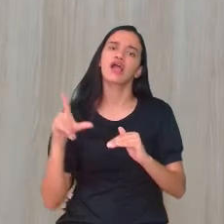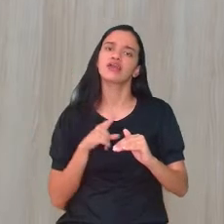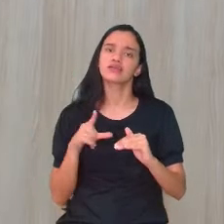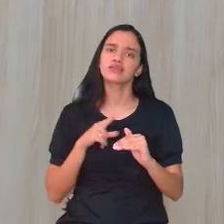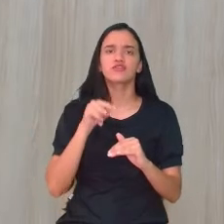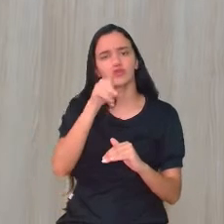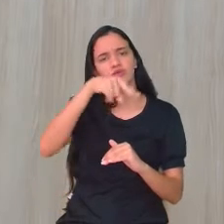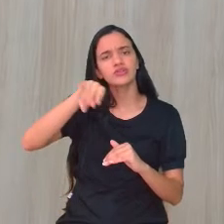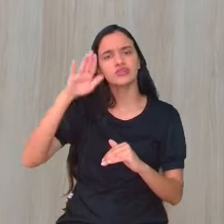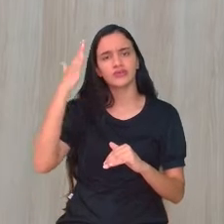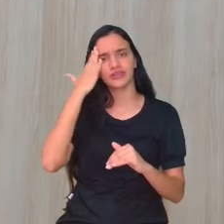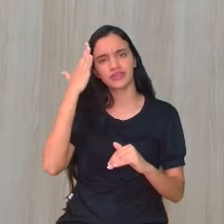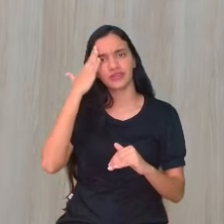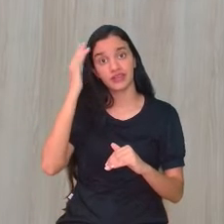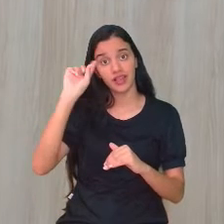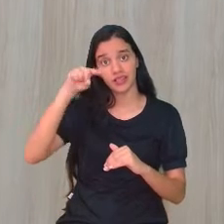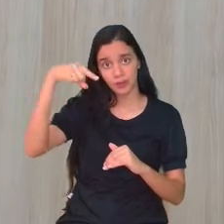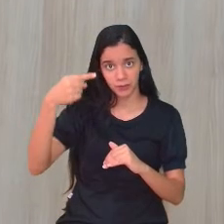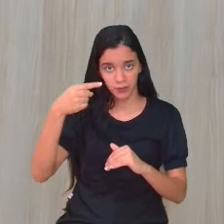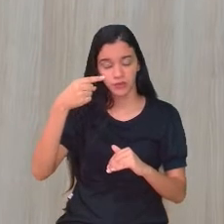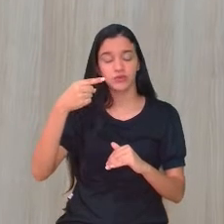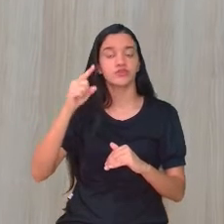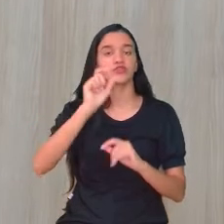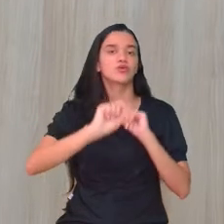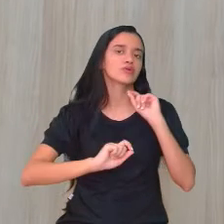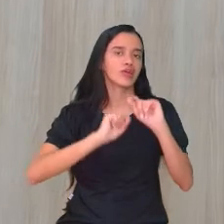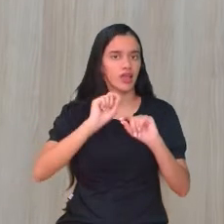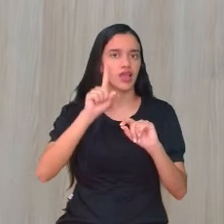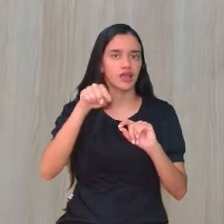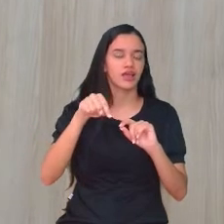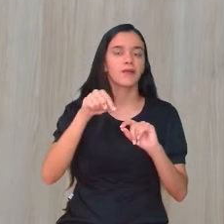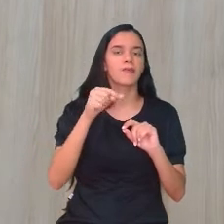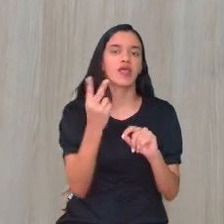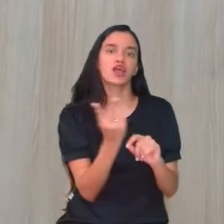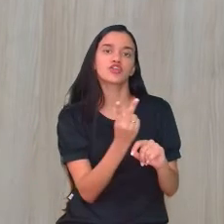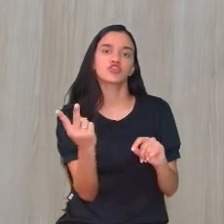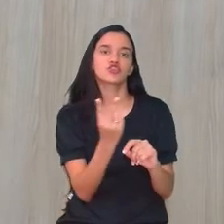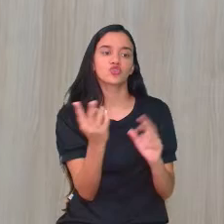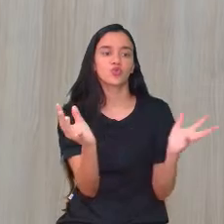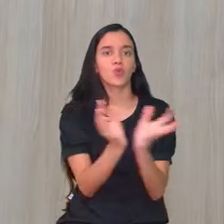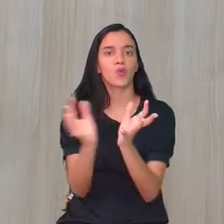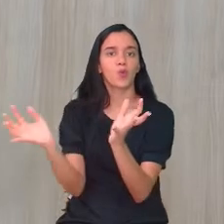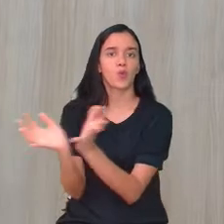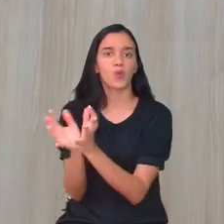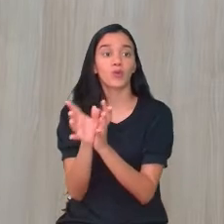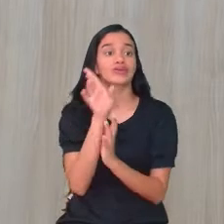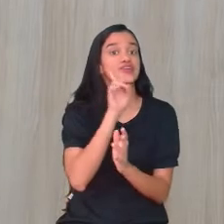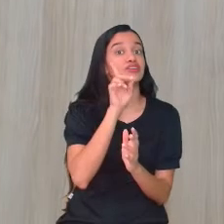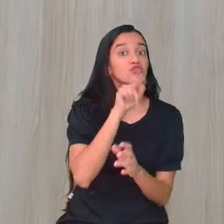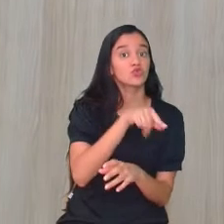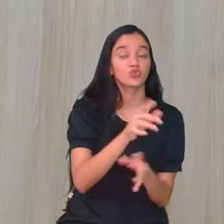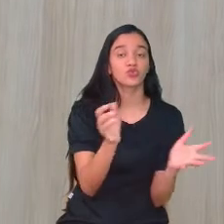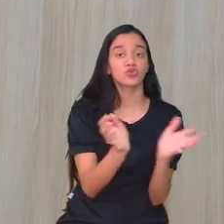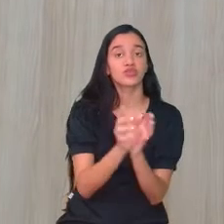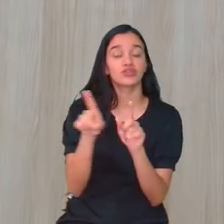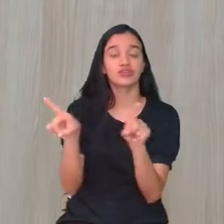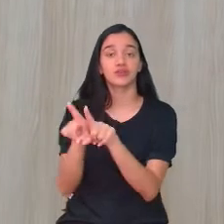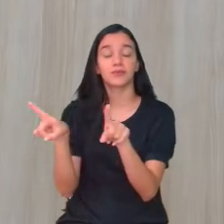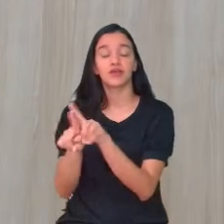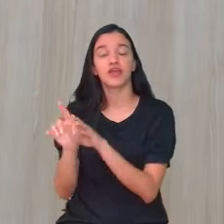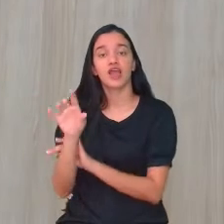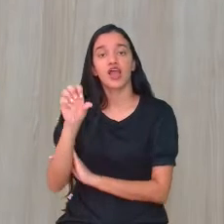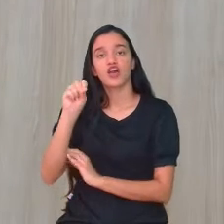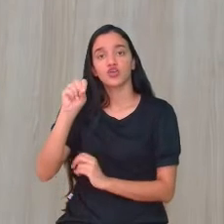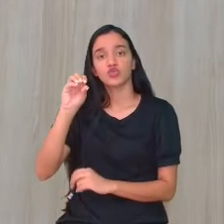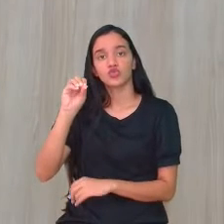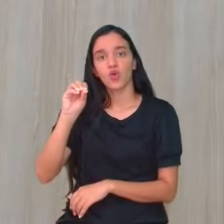e vocês vão entender isso mais na frente, que essas duas potências, né, Estados Unidos e União Soviética, mais na